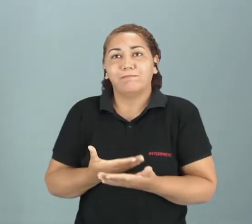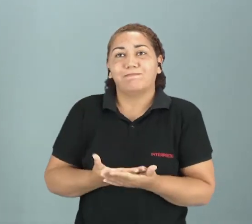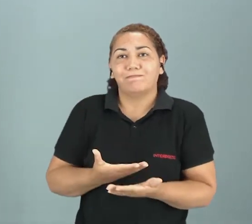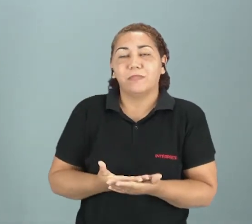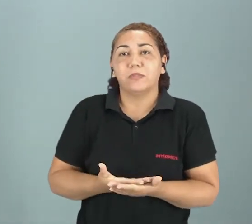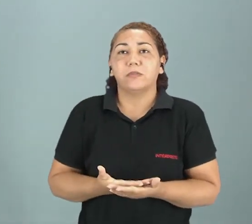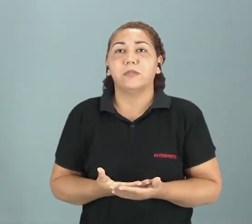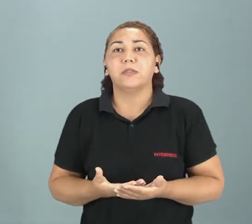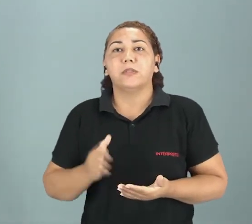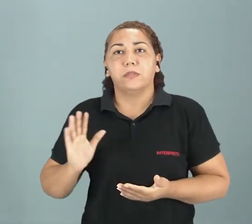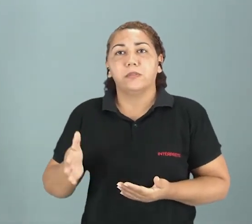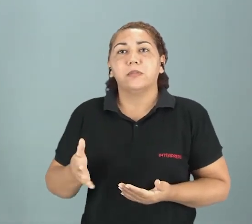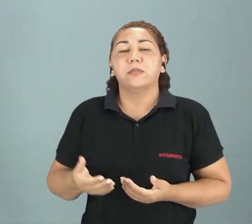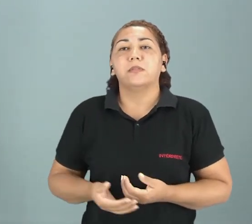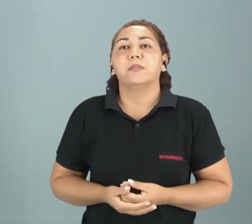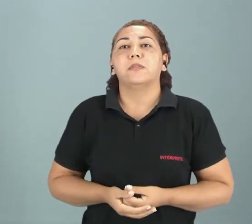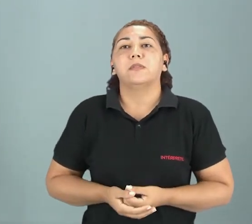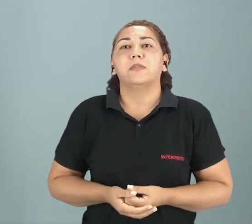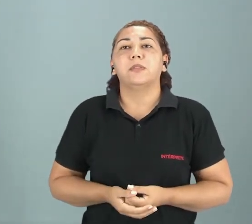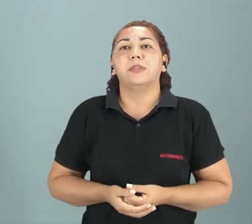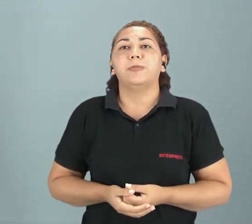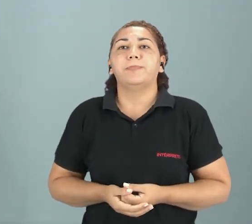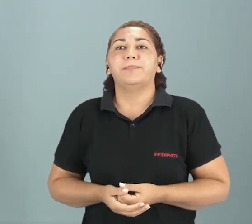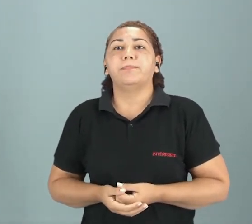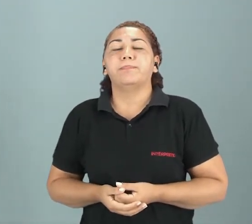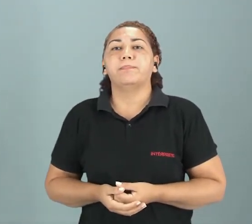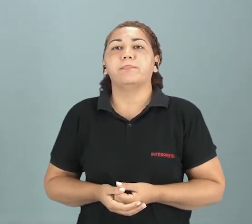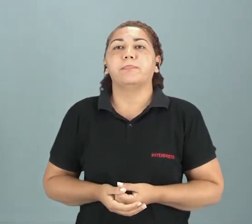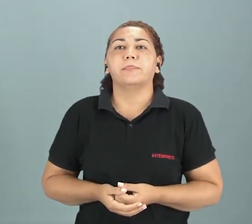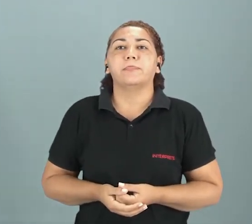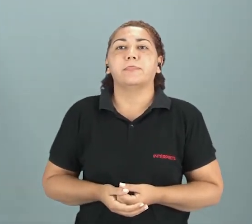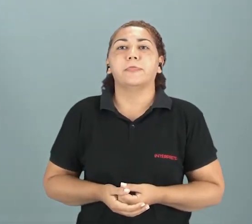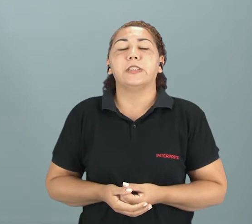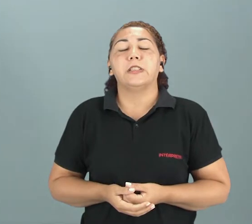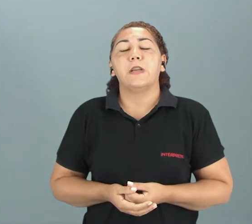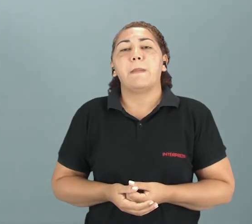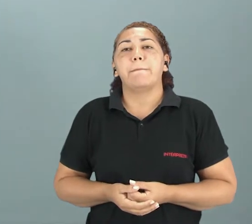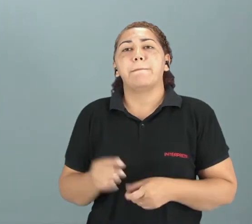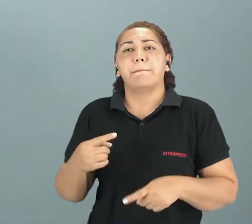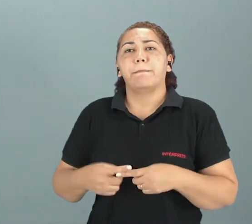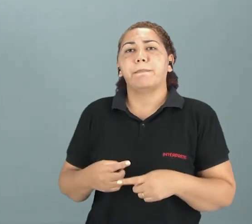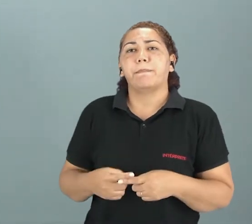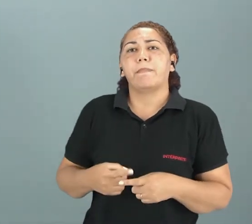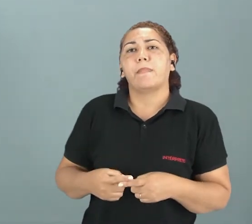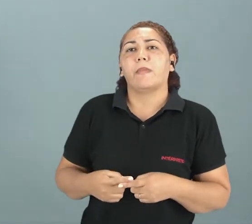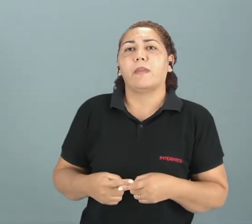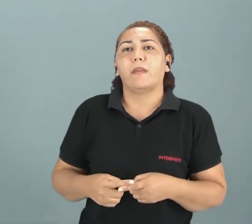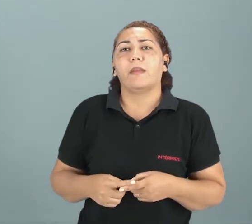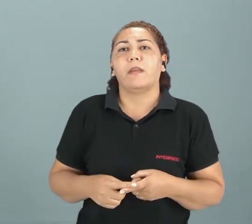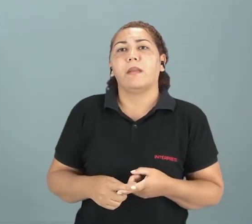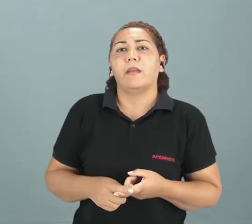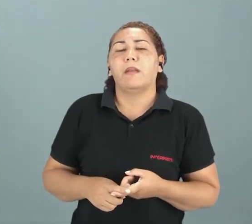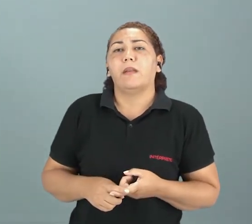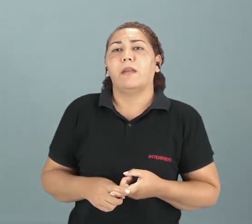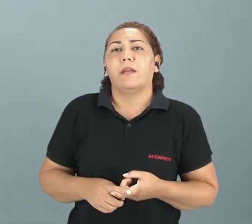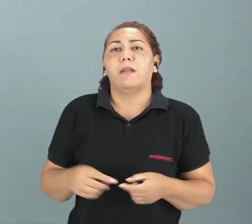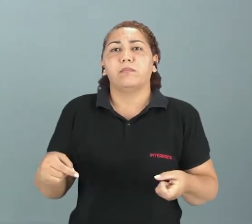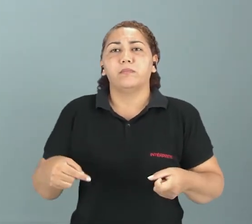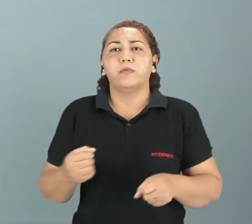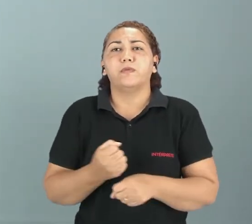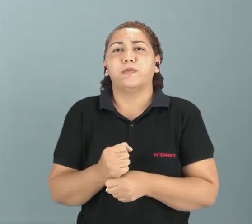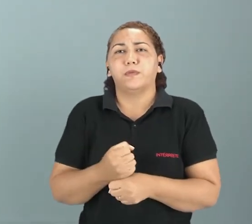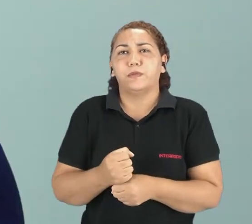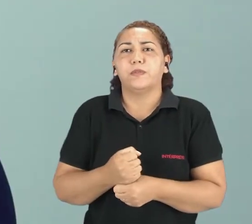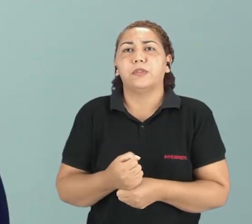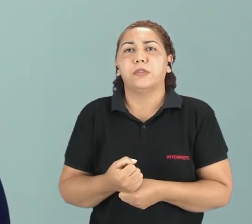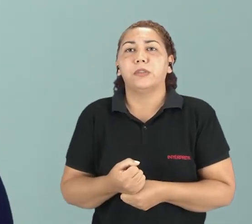tão atual, assim, considerando 2020, mas ultimamente eu tenho visto muitas pessoas, vamos